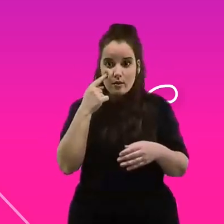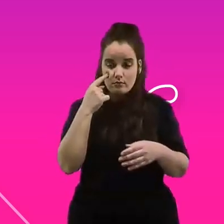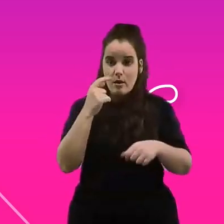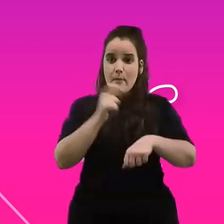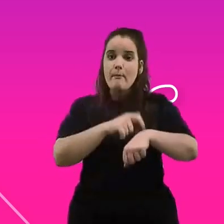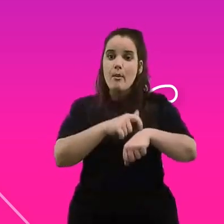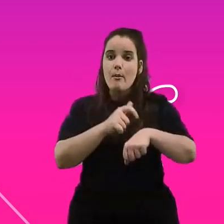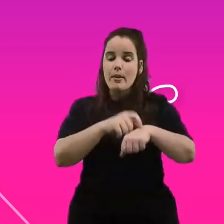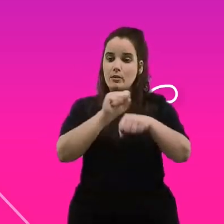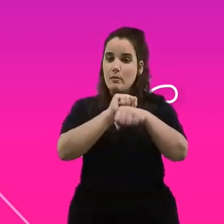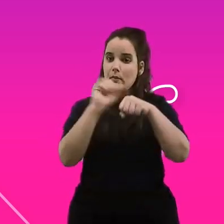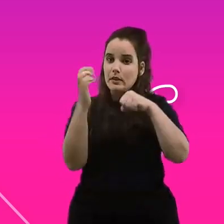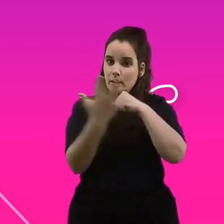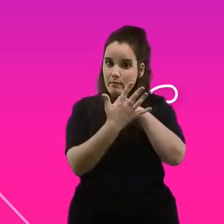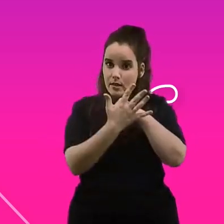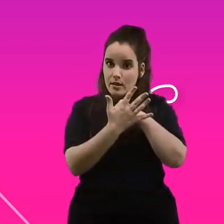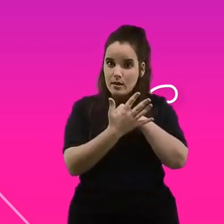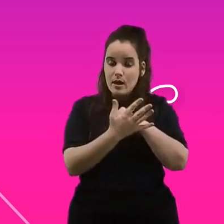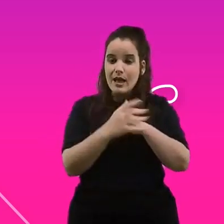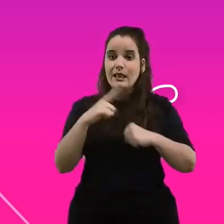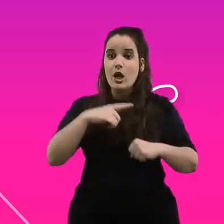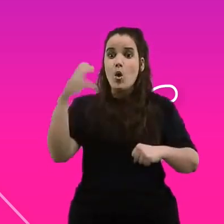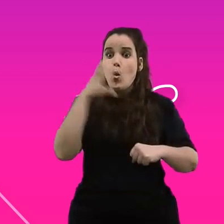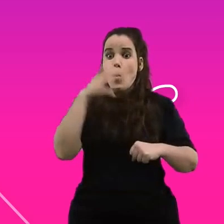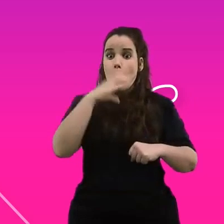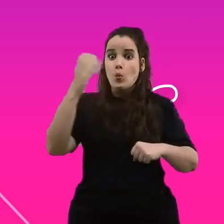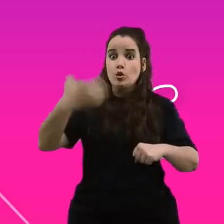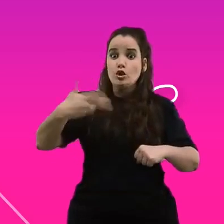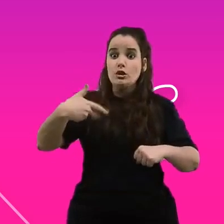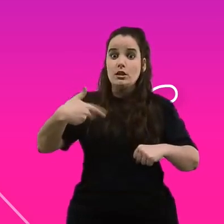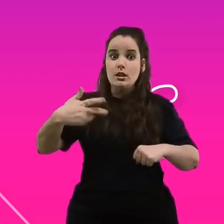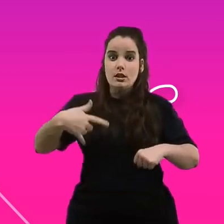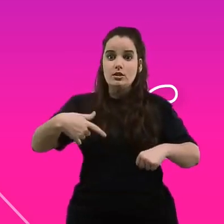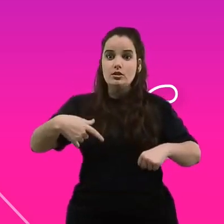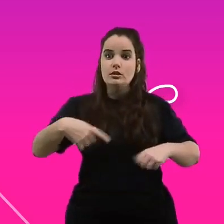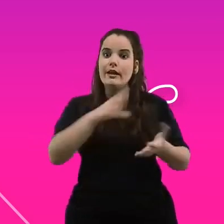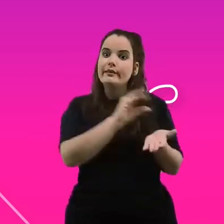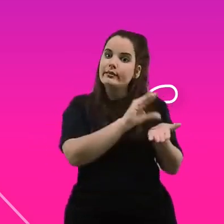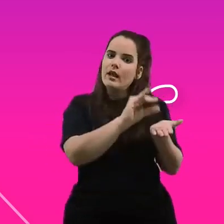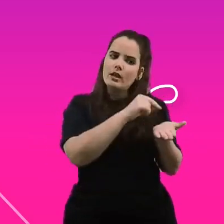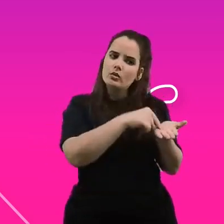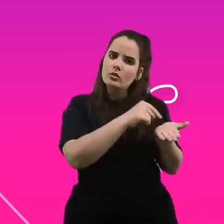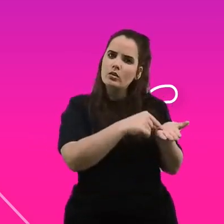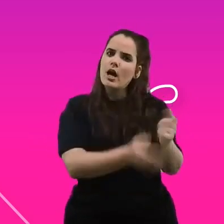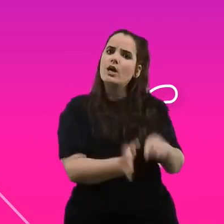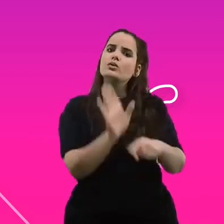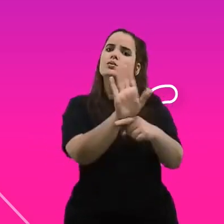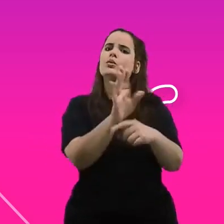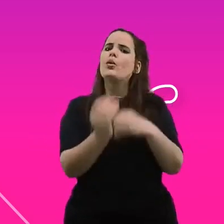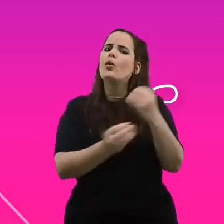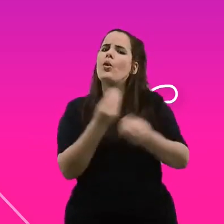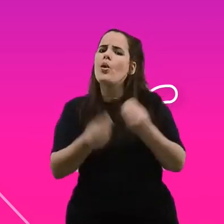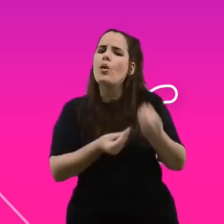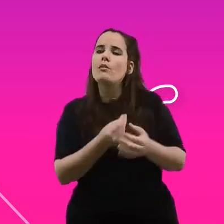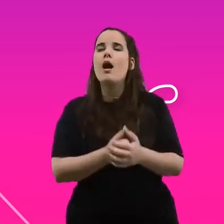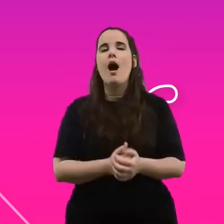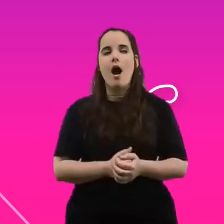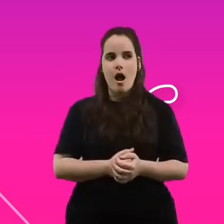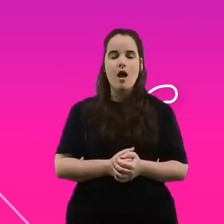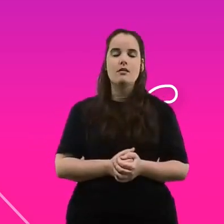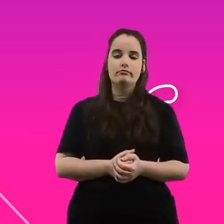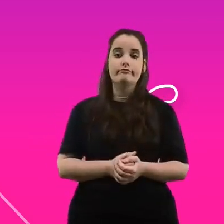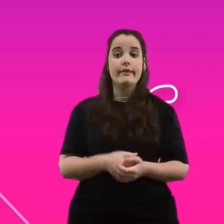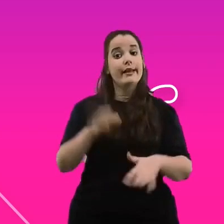dados em um momento crítico de abastecimento? Bom, acho que, primeiro de tudo, acho que formas de analisar os dados, elas